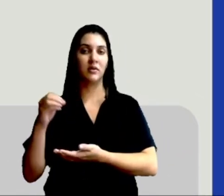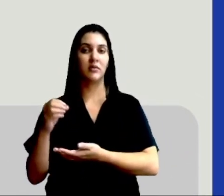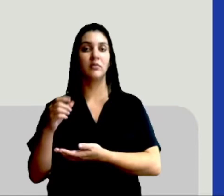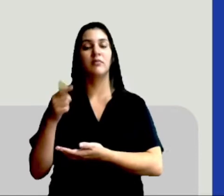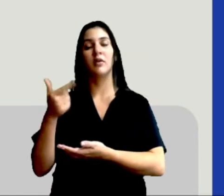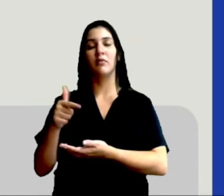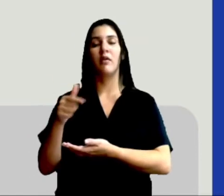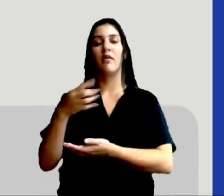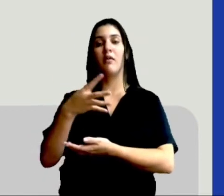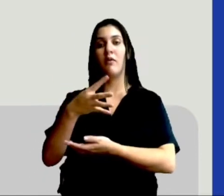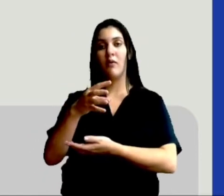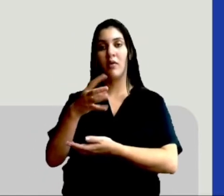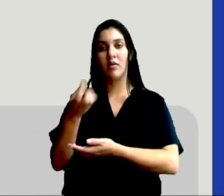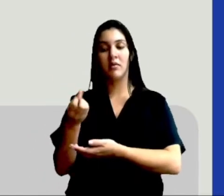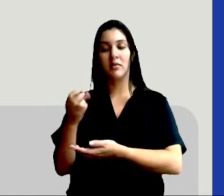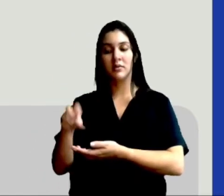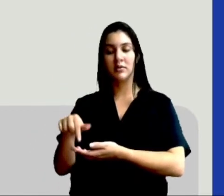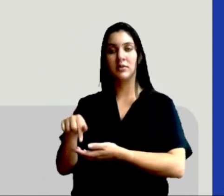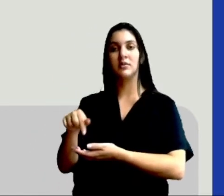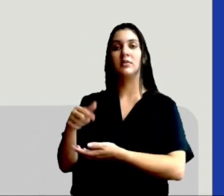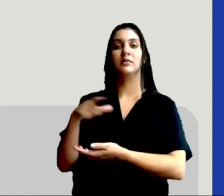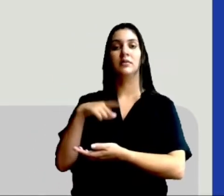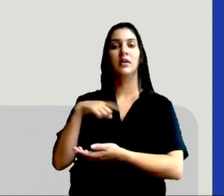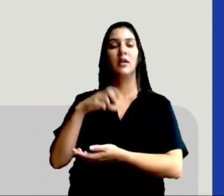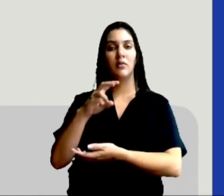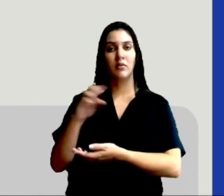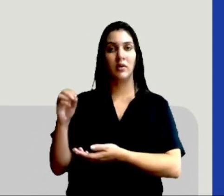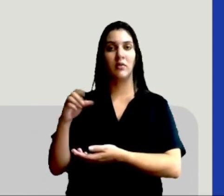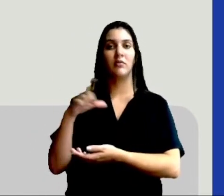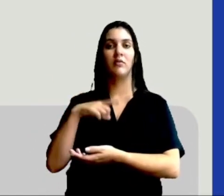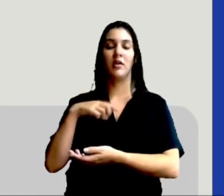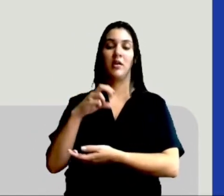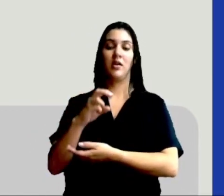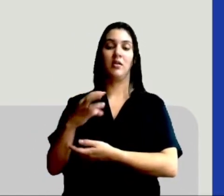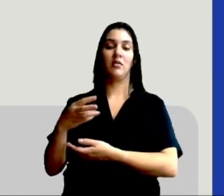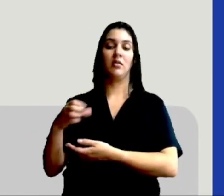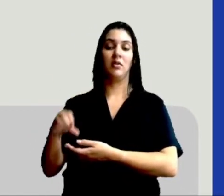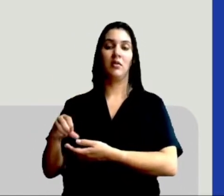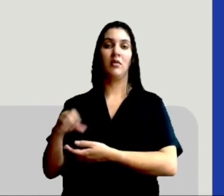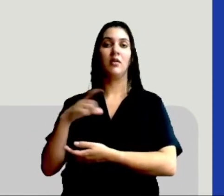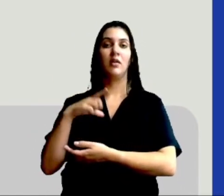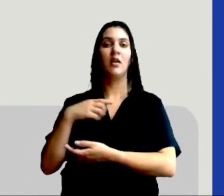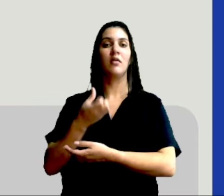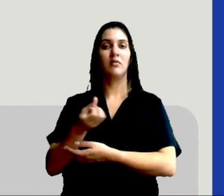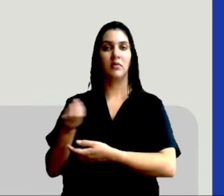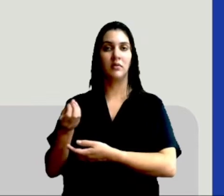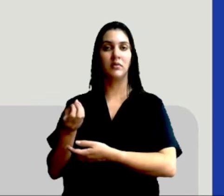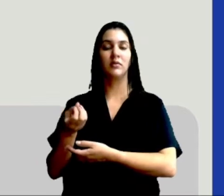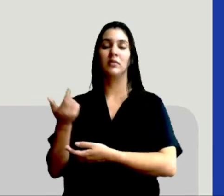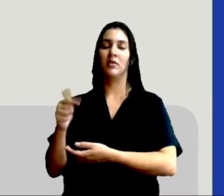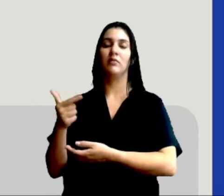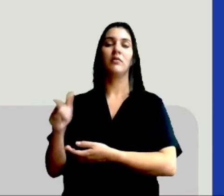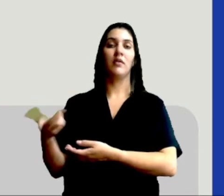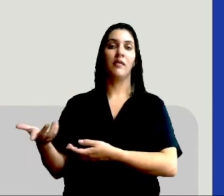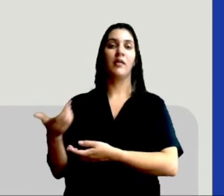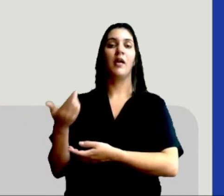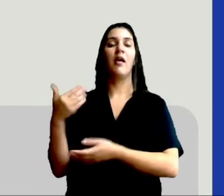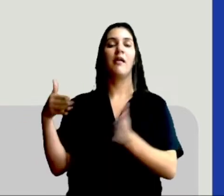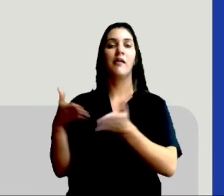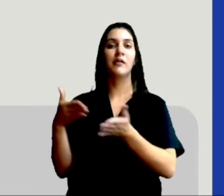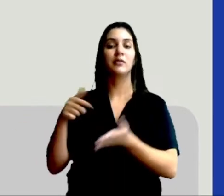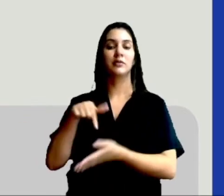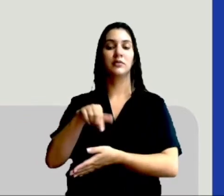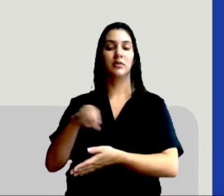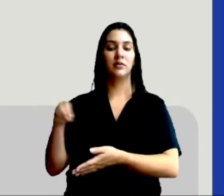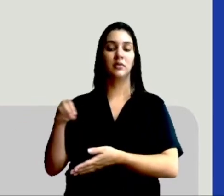vou para o 400, ó. 467. Tem com 500? Tem, 539. Tem com 600? Não, então já vou lá para os